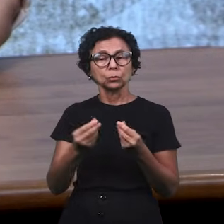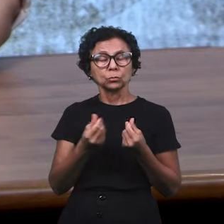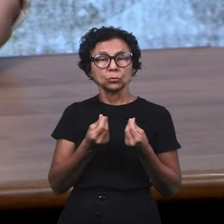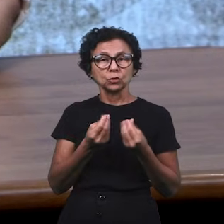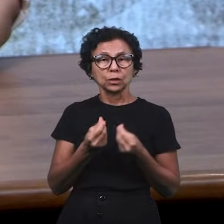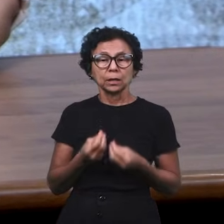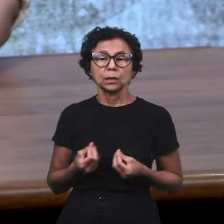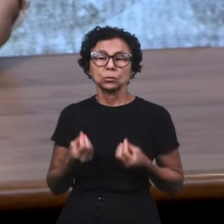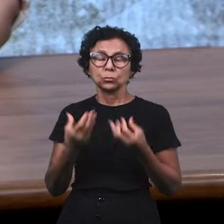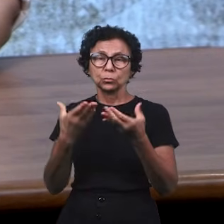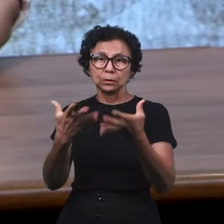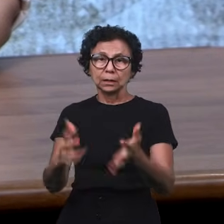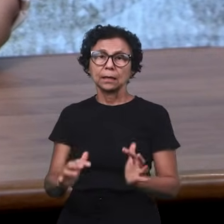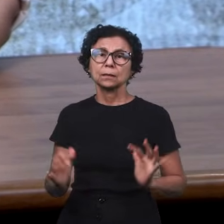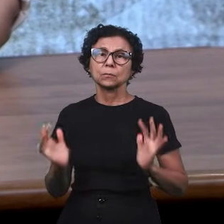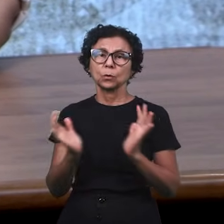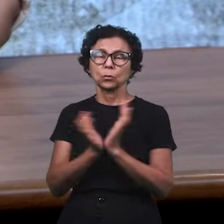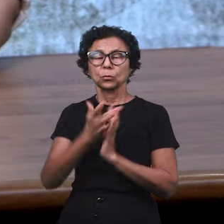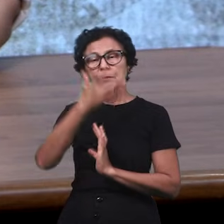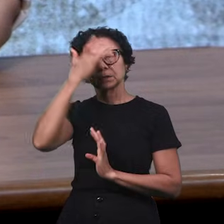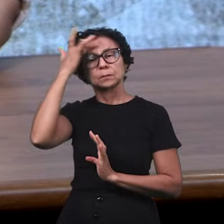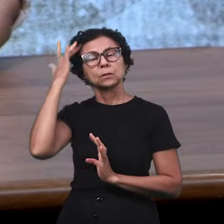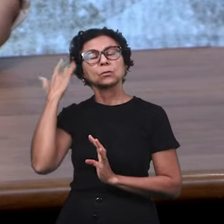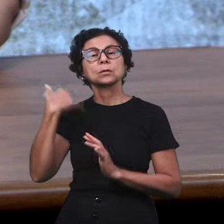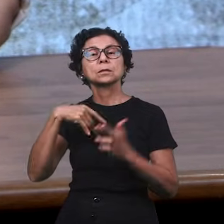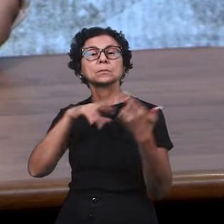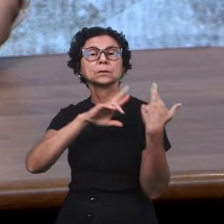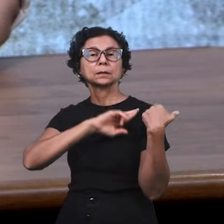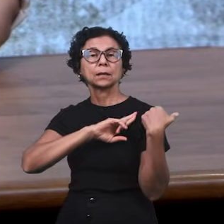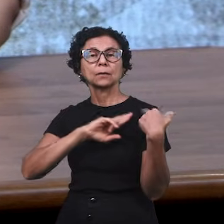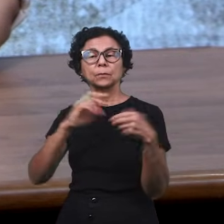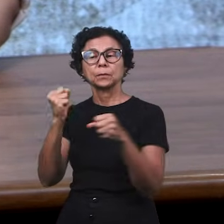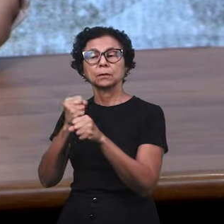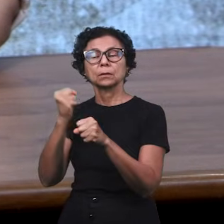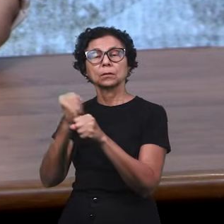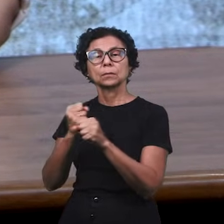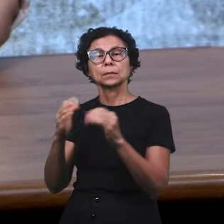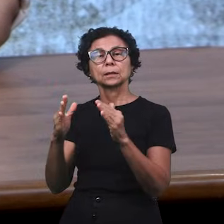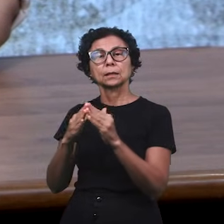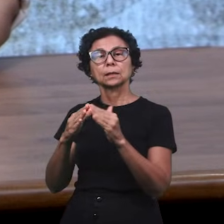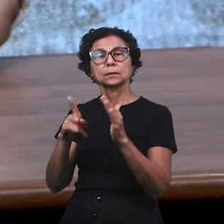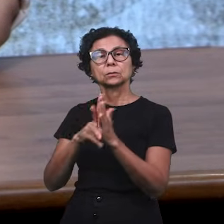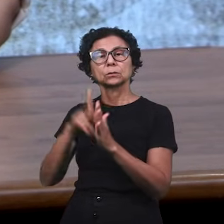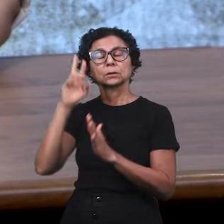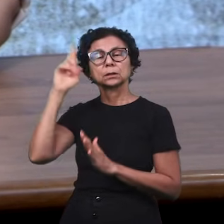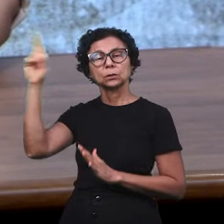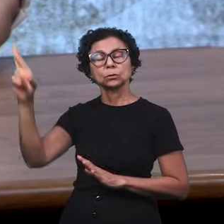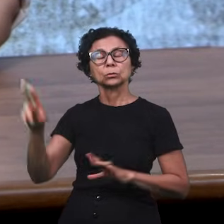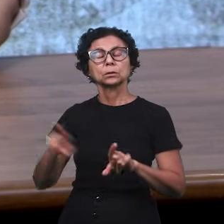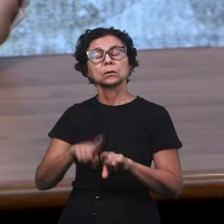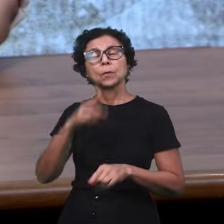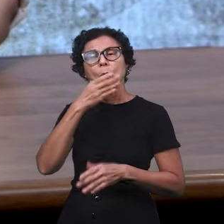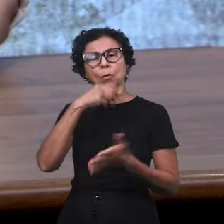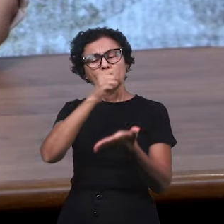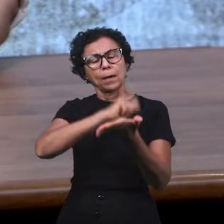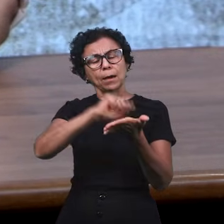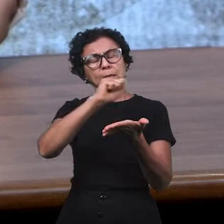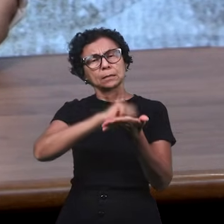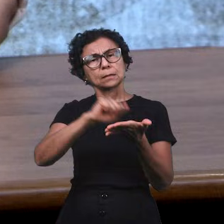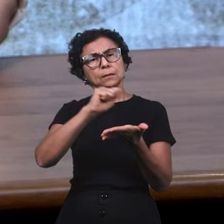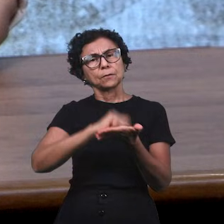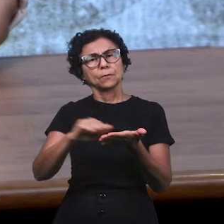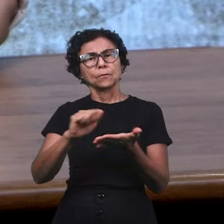na mão dos que faziam a obra. Demais disto, Safã, o escrivão, fez saber ao